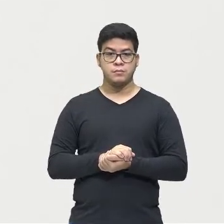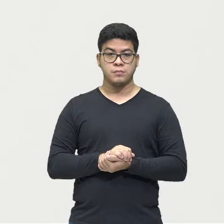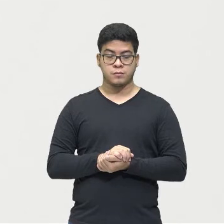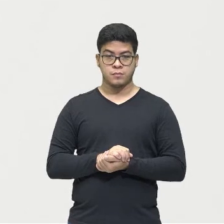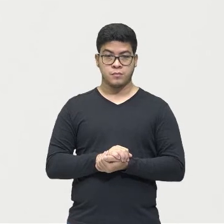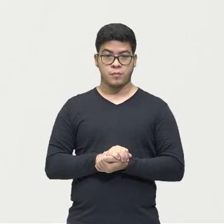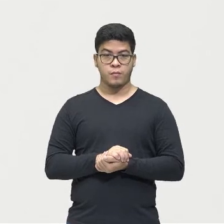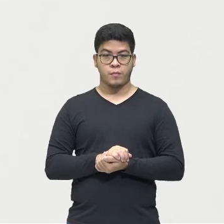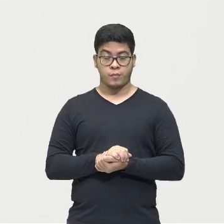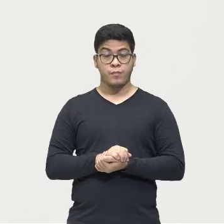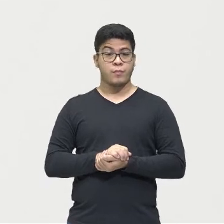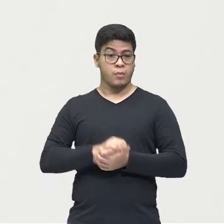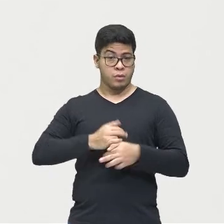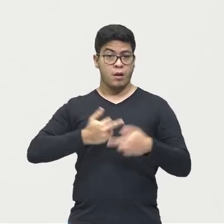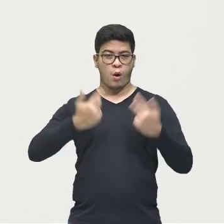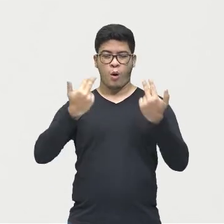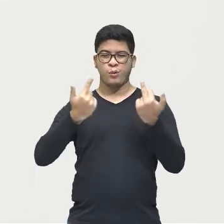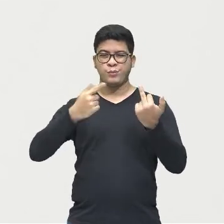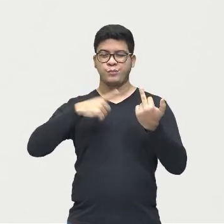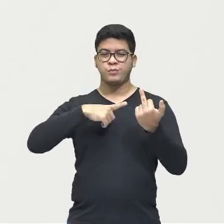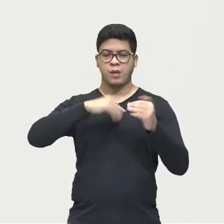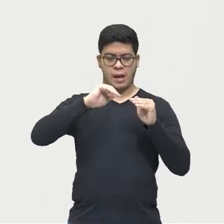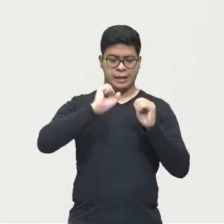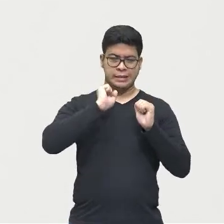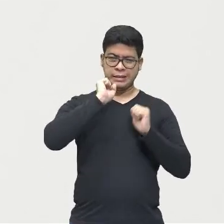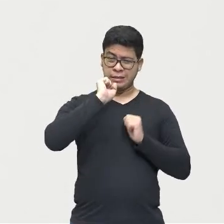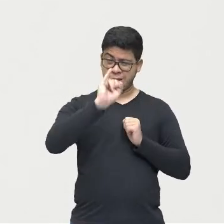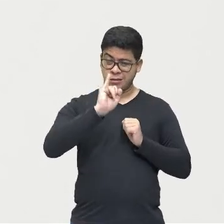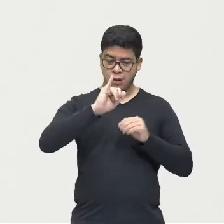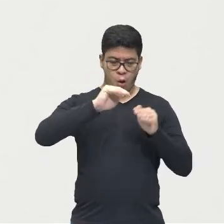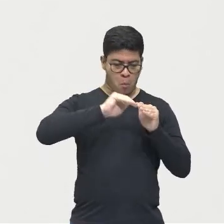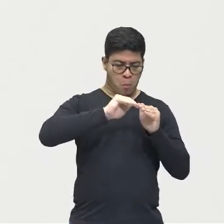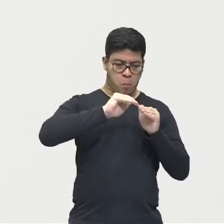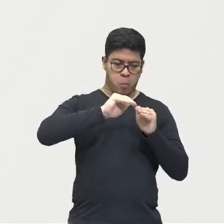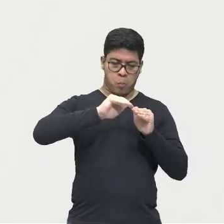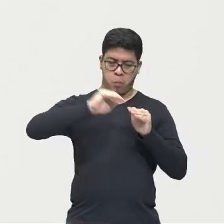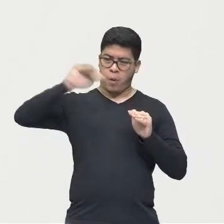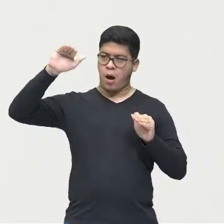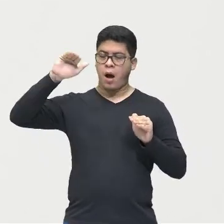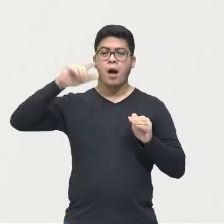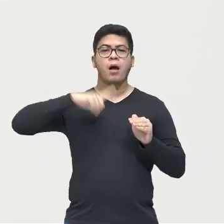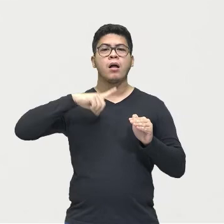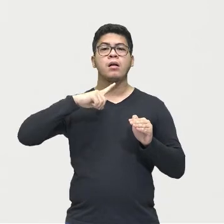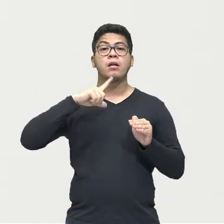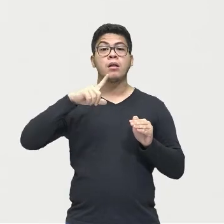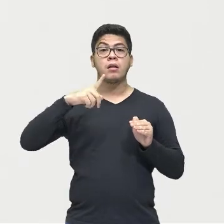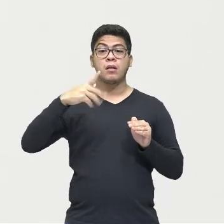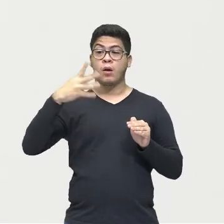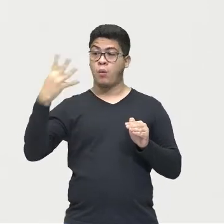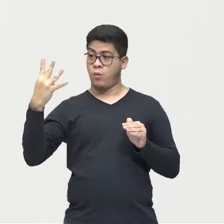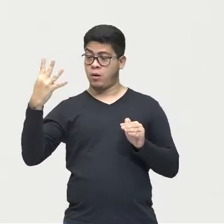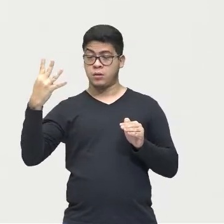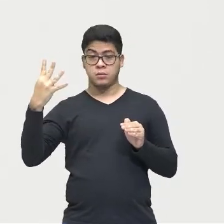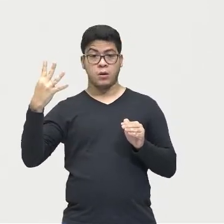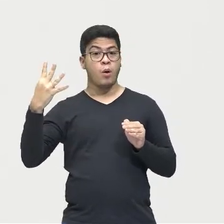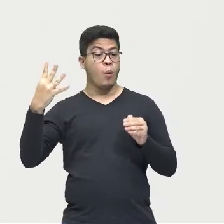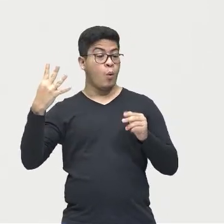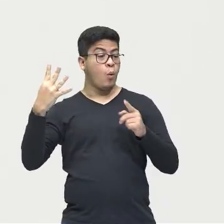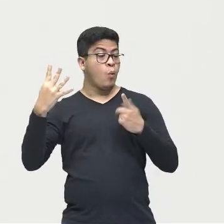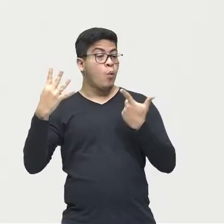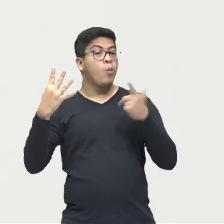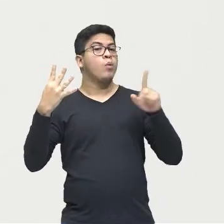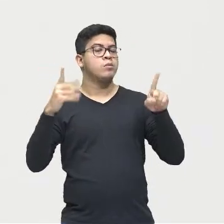Elas possuem a mesma medida. Então, se de um lado uma diagonal tem 4 centímetros, necessariamente a outra também deve ter